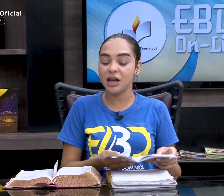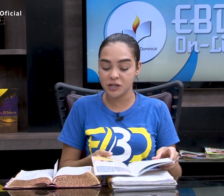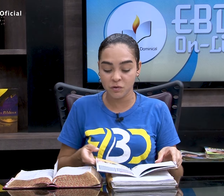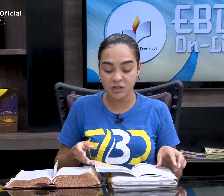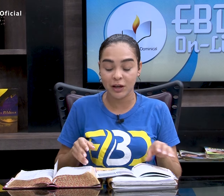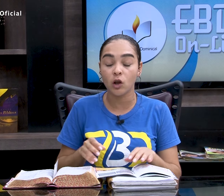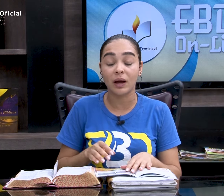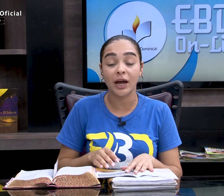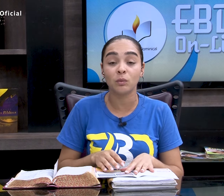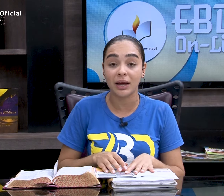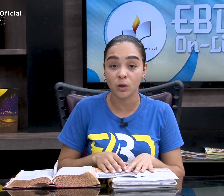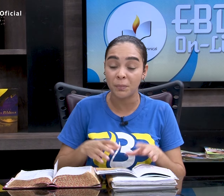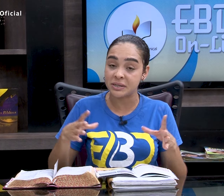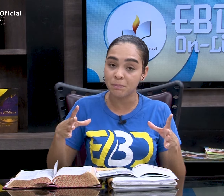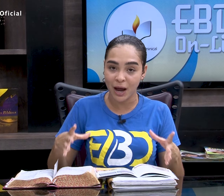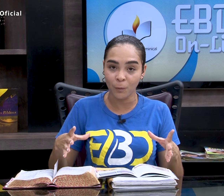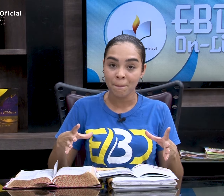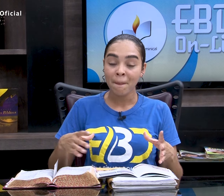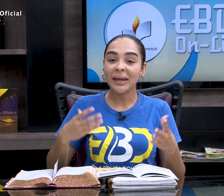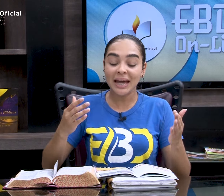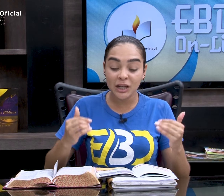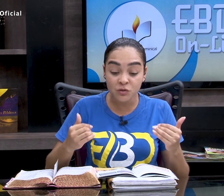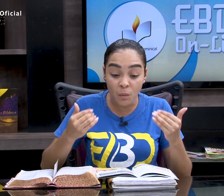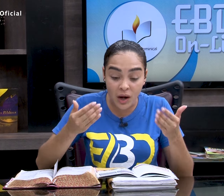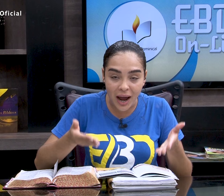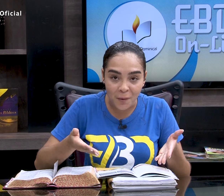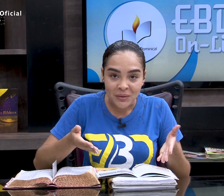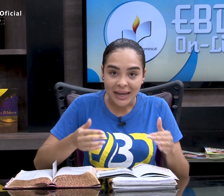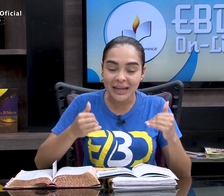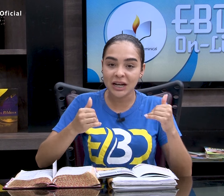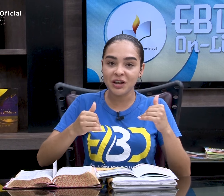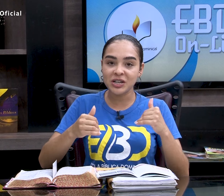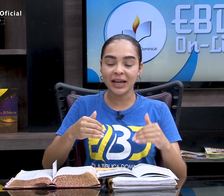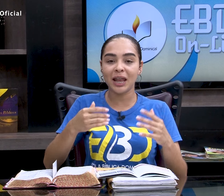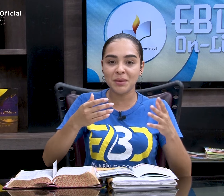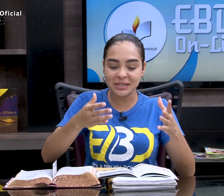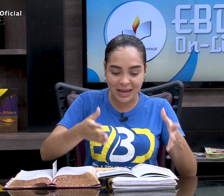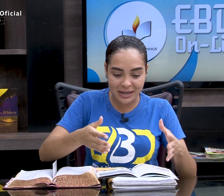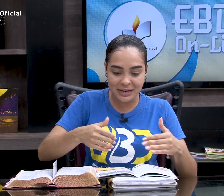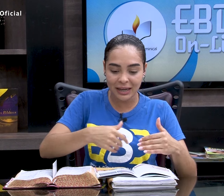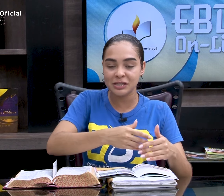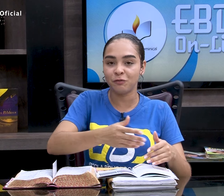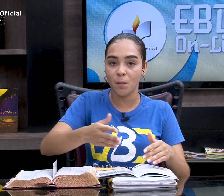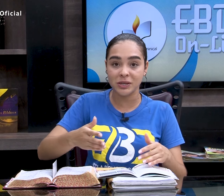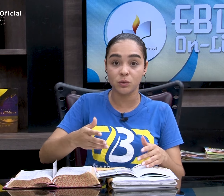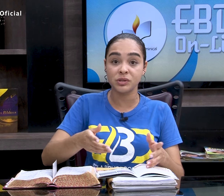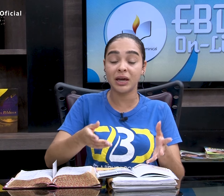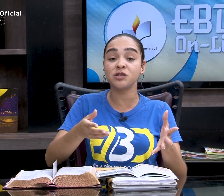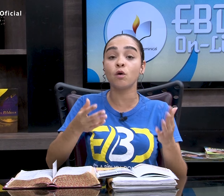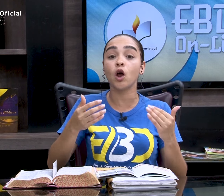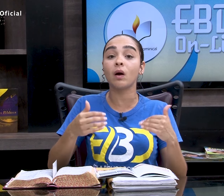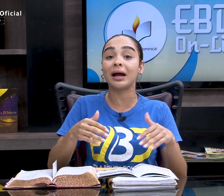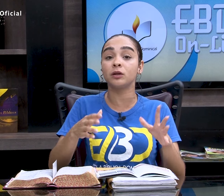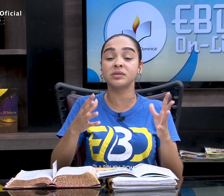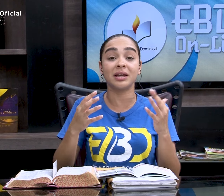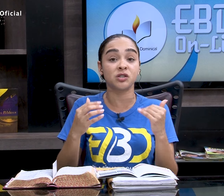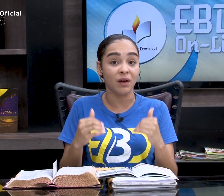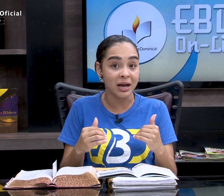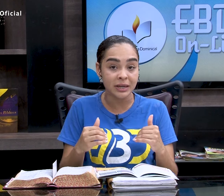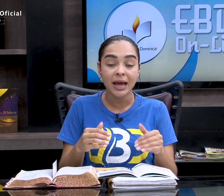de ideias que você vai colocar aí no cartão principal e eles vão olhar e através daquela mensagem daquelas informações eles vão colocar